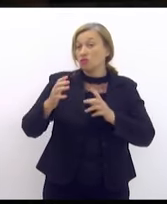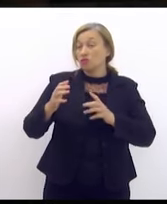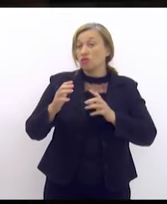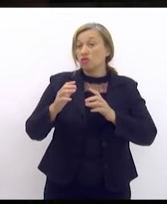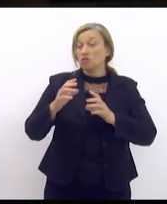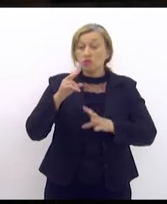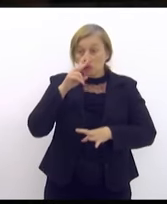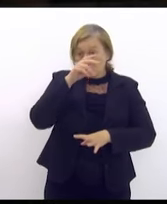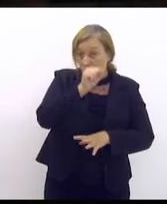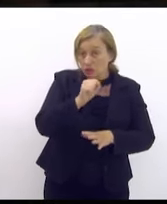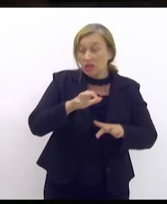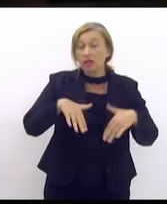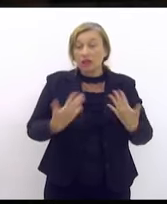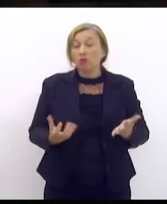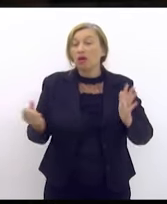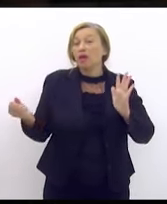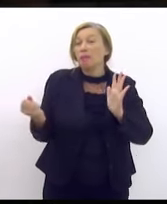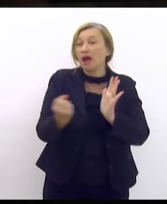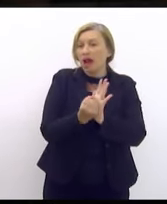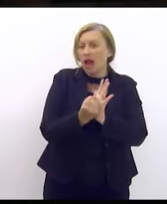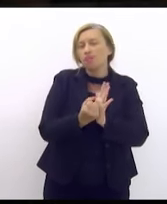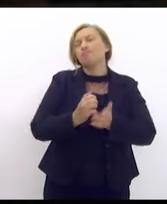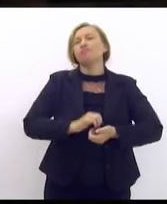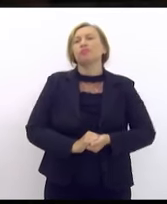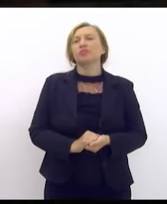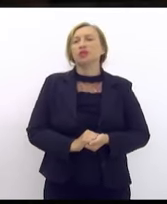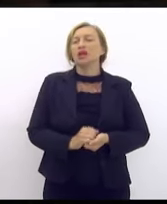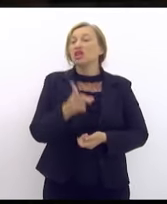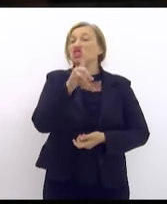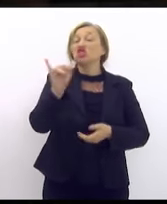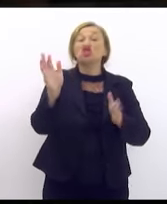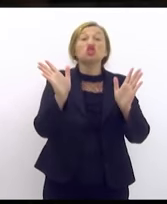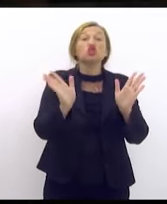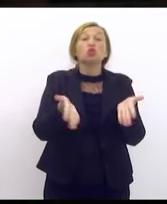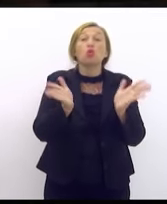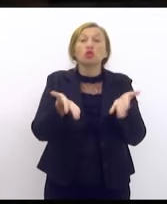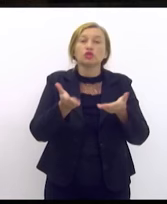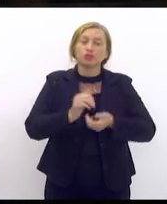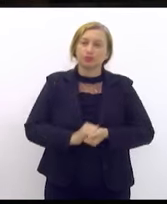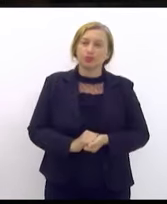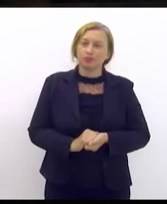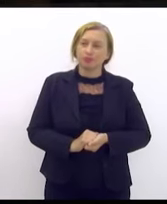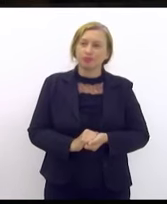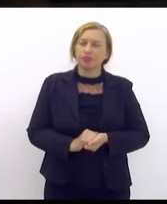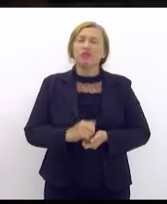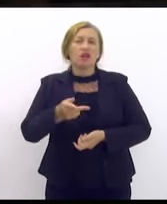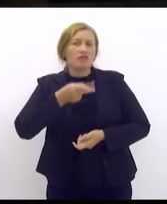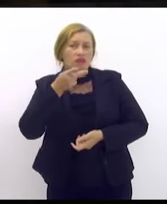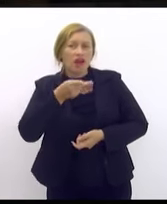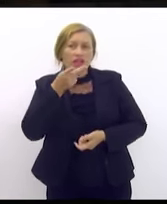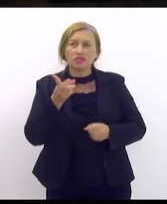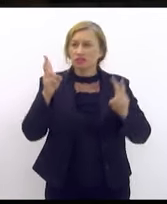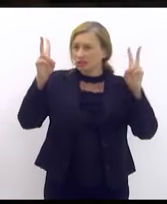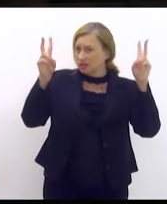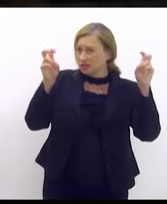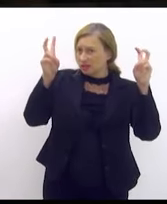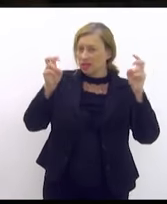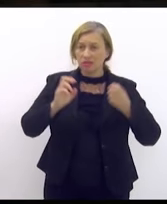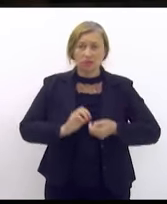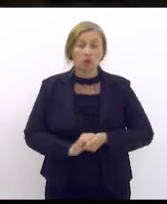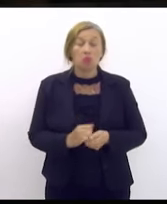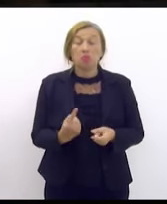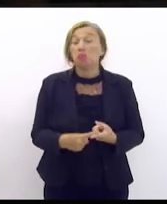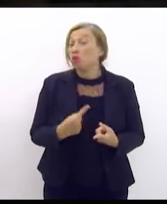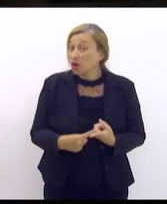mas a gente queria marcar eh esse dia de hoje eh falando sobre esse tema